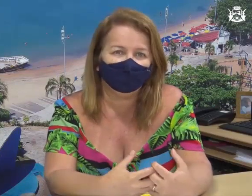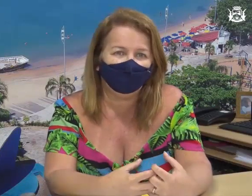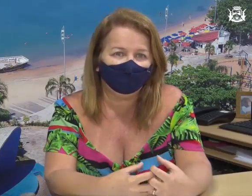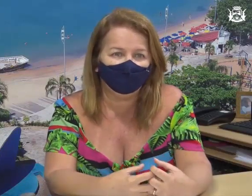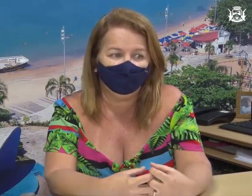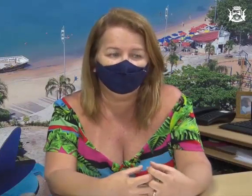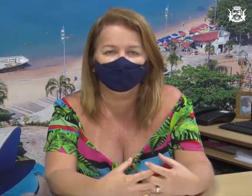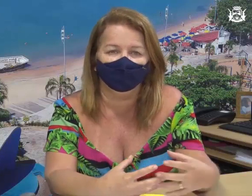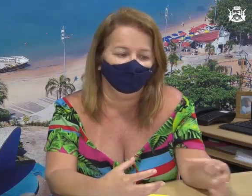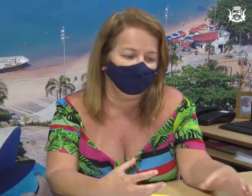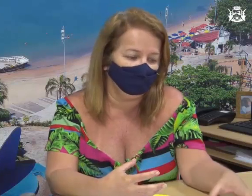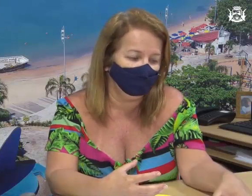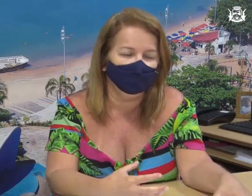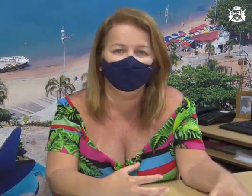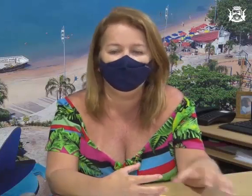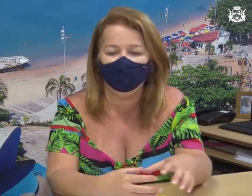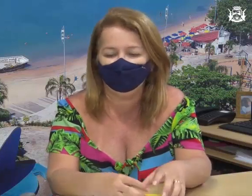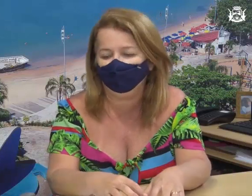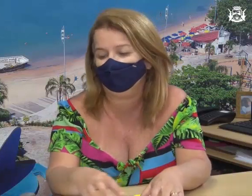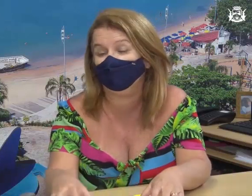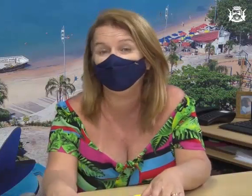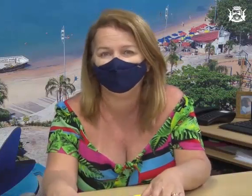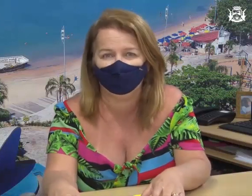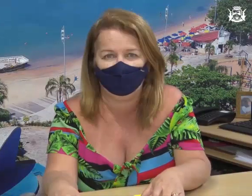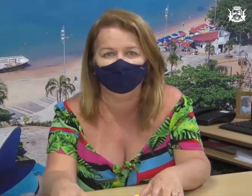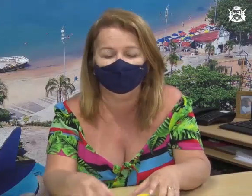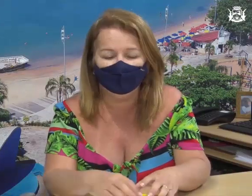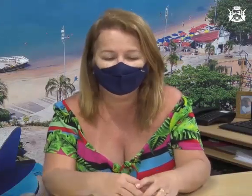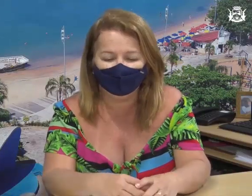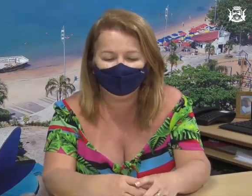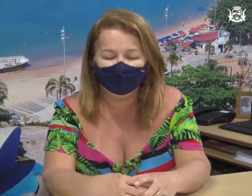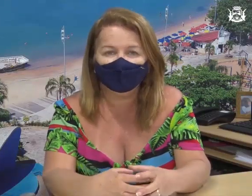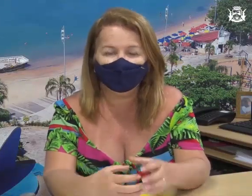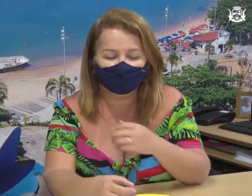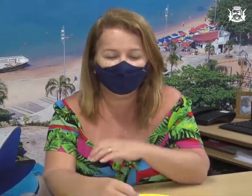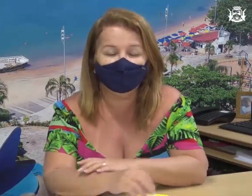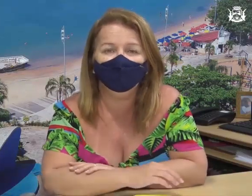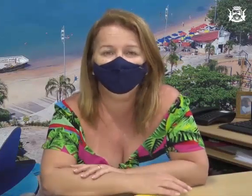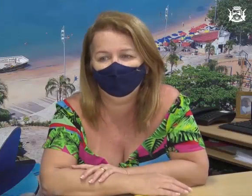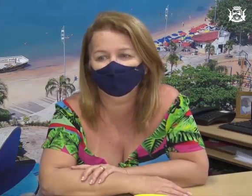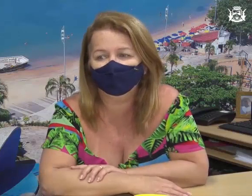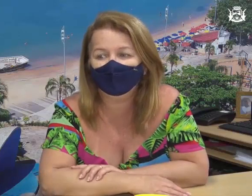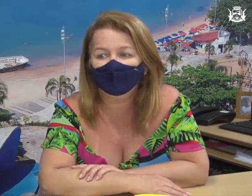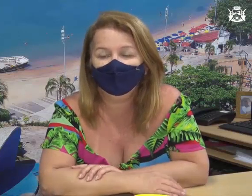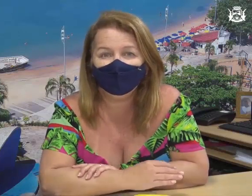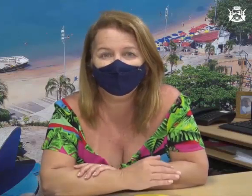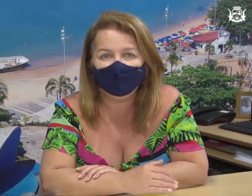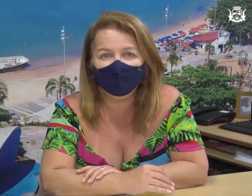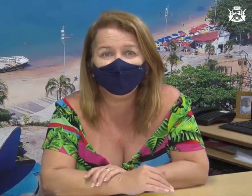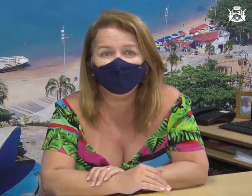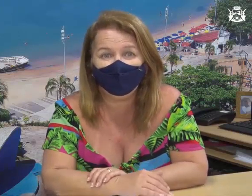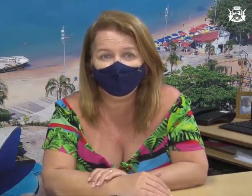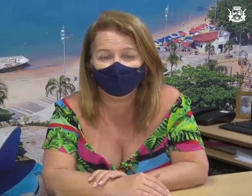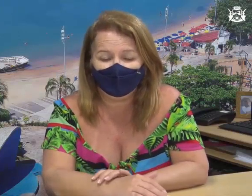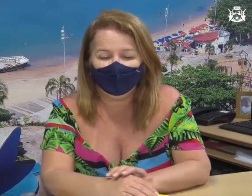os responsáveis por ter setor X aberto, setor X fechado. Né? Nós precisamos seguir um plano. E esse